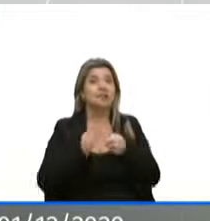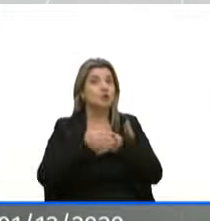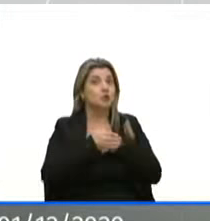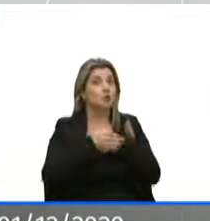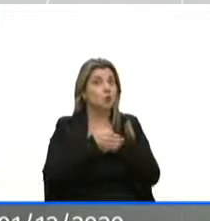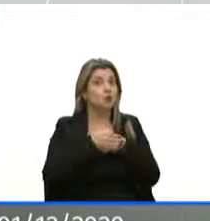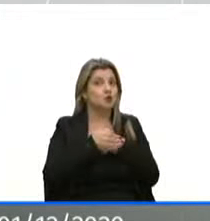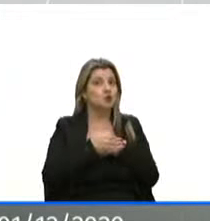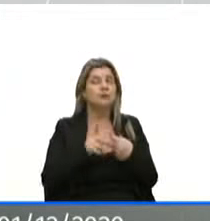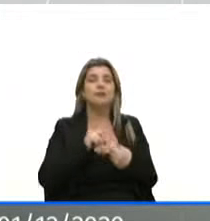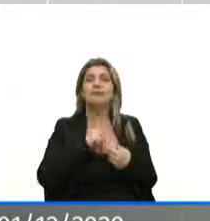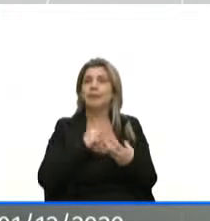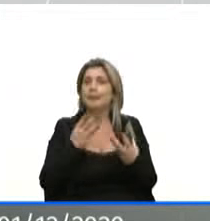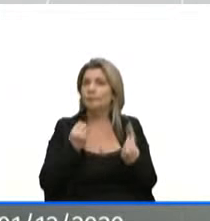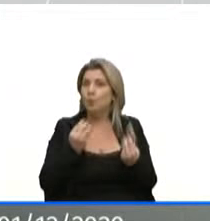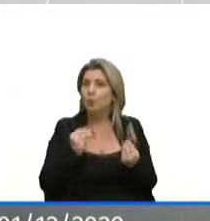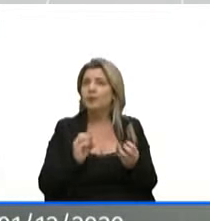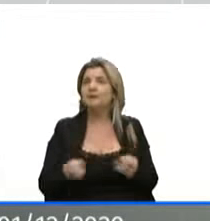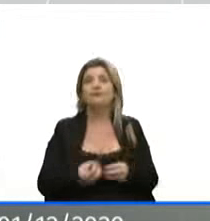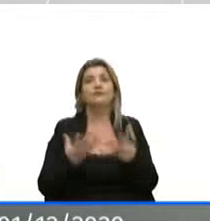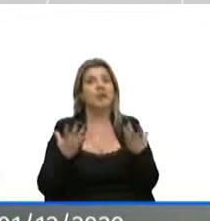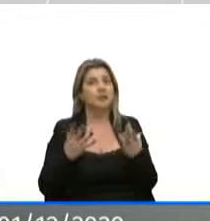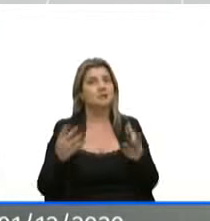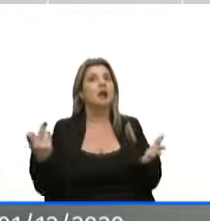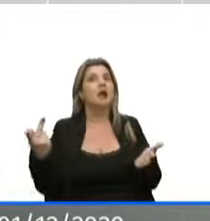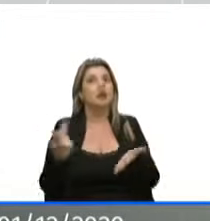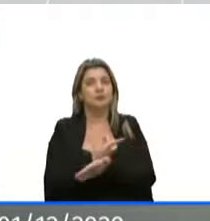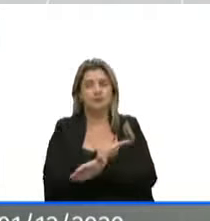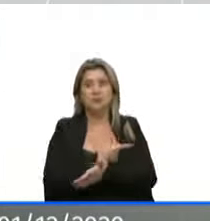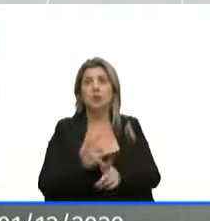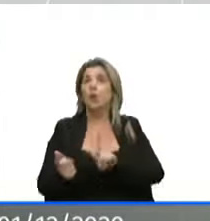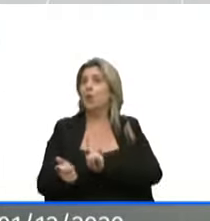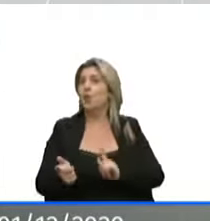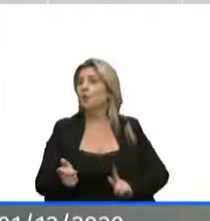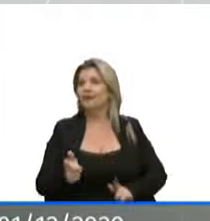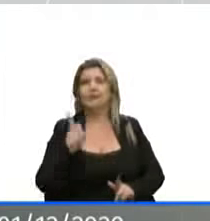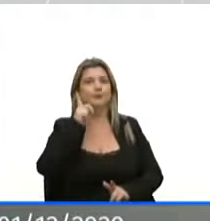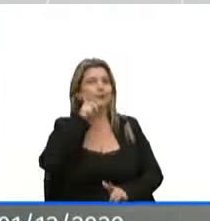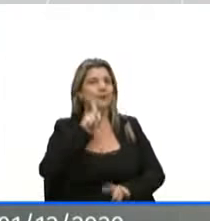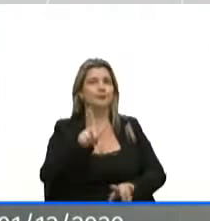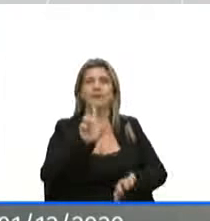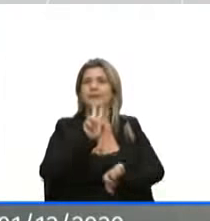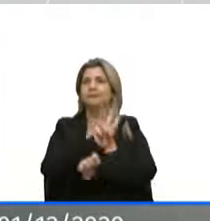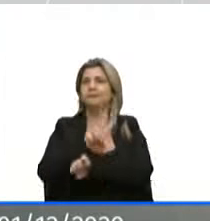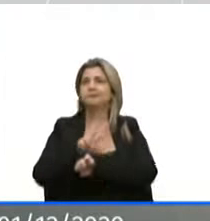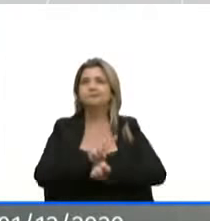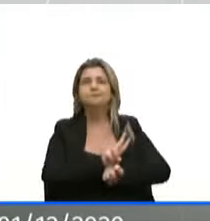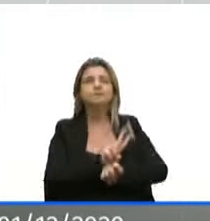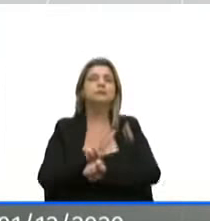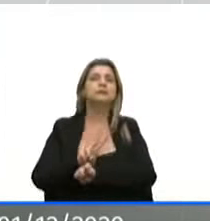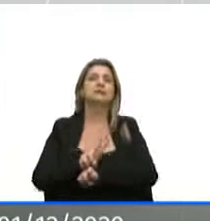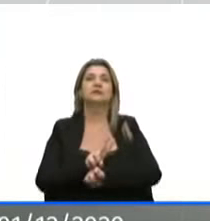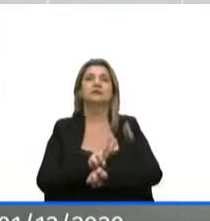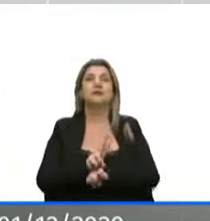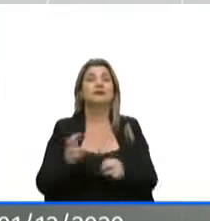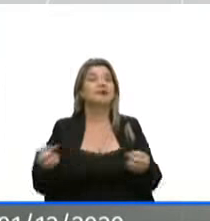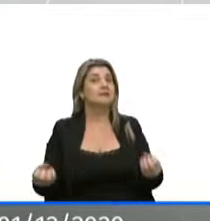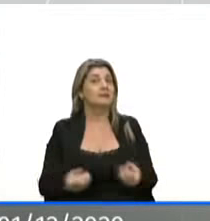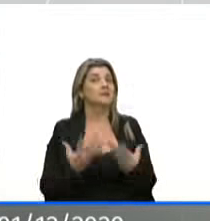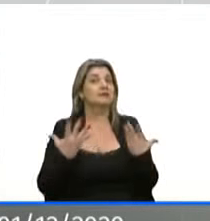muita festa acontecendo. O governo não consegue fiscalizar, não consegue... E essas